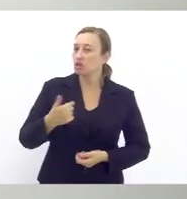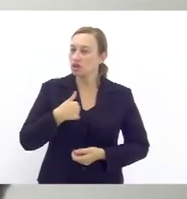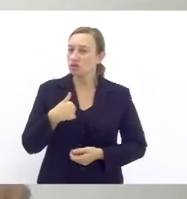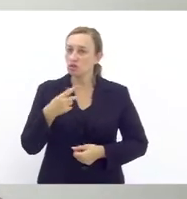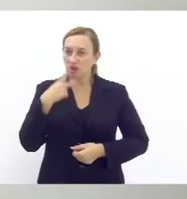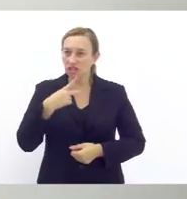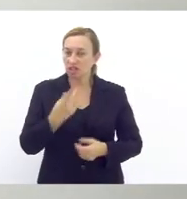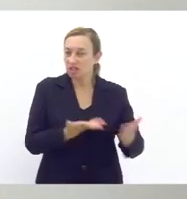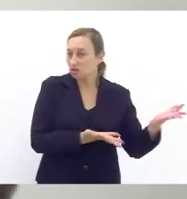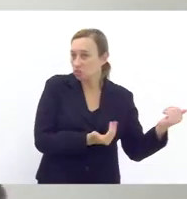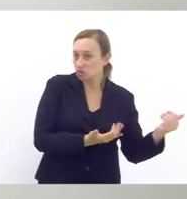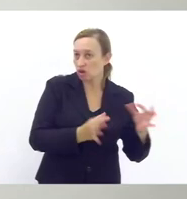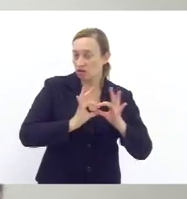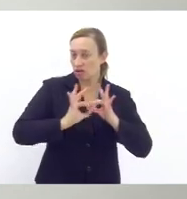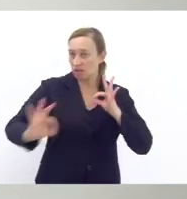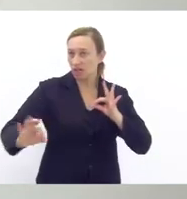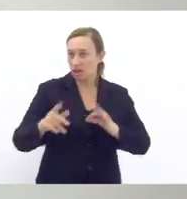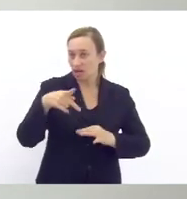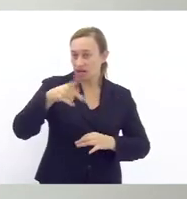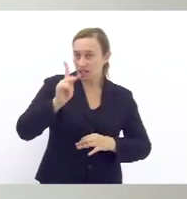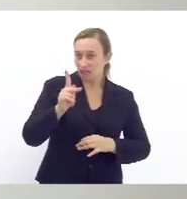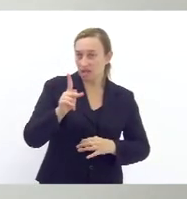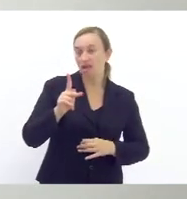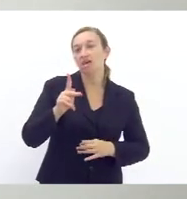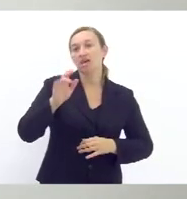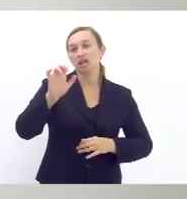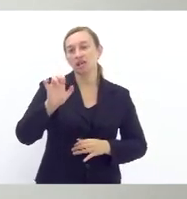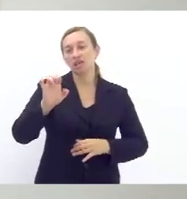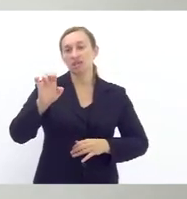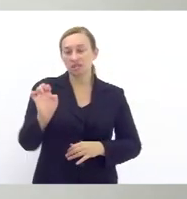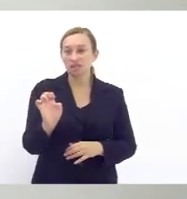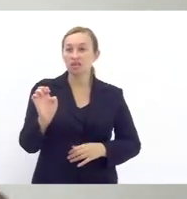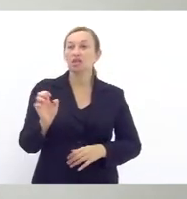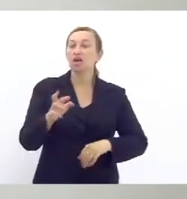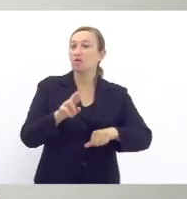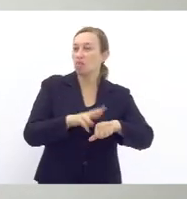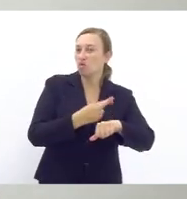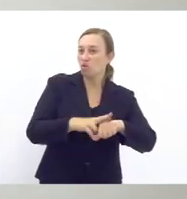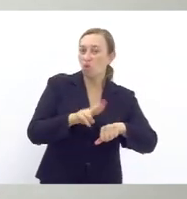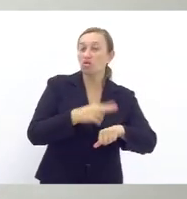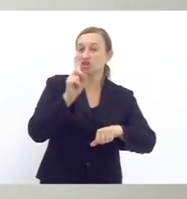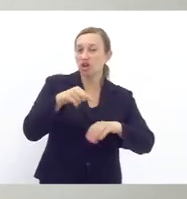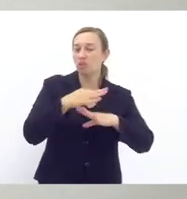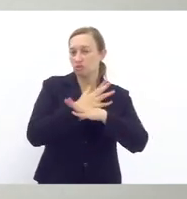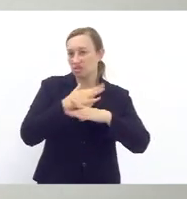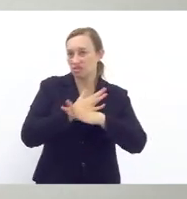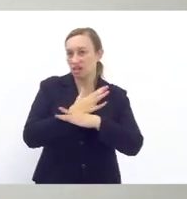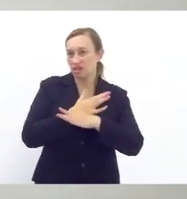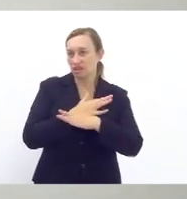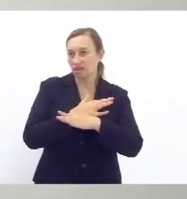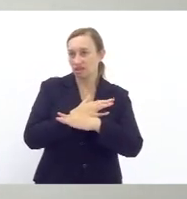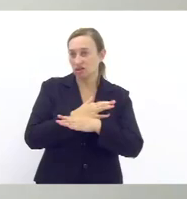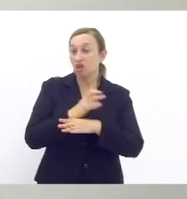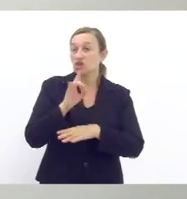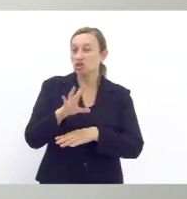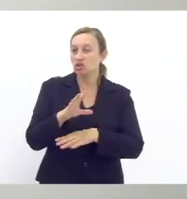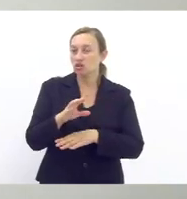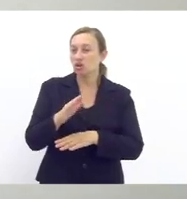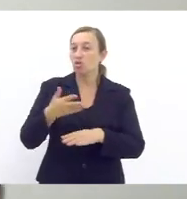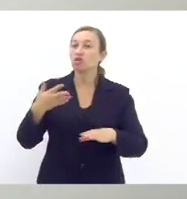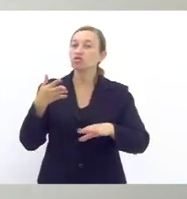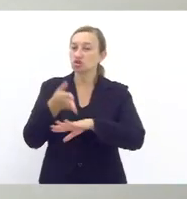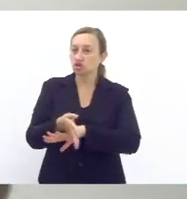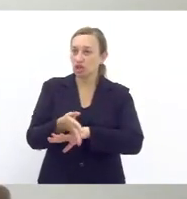um jovem há 15 km aqui já morreu em Belford Roxo por exemplo Belford Roxo que é uma cidade só que quando chega